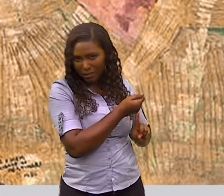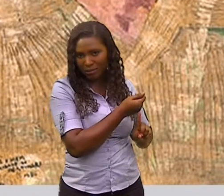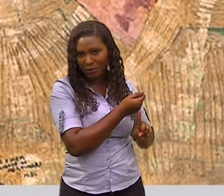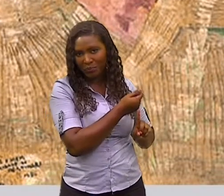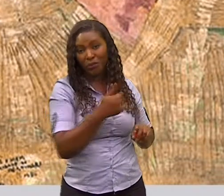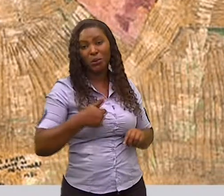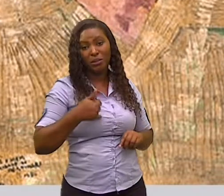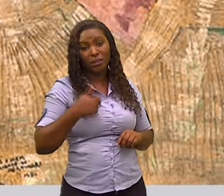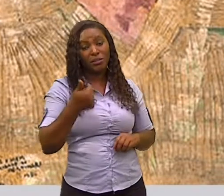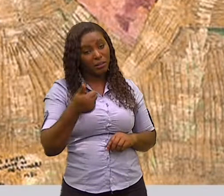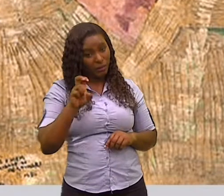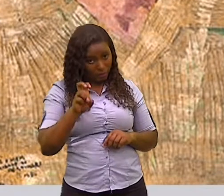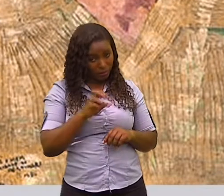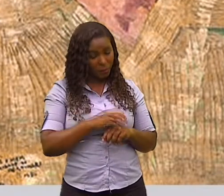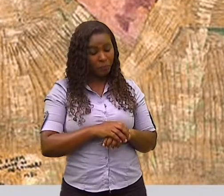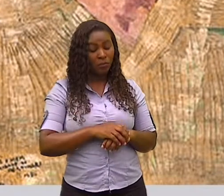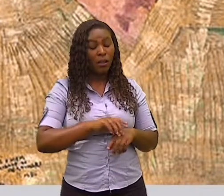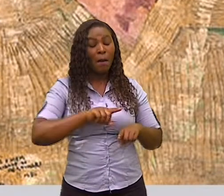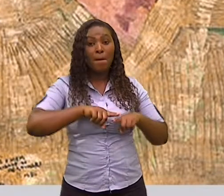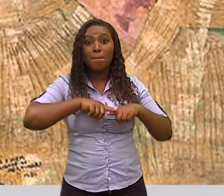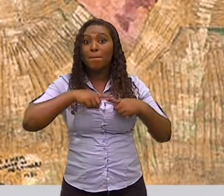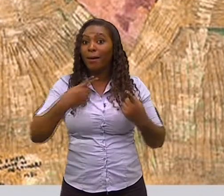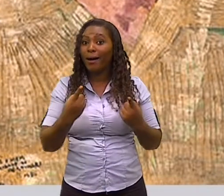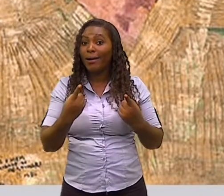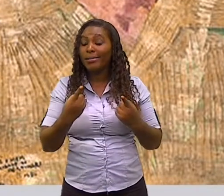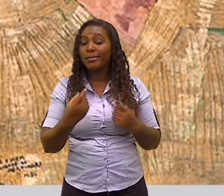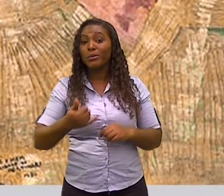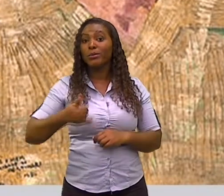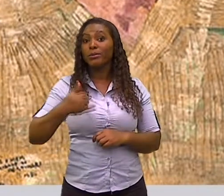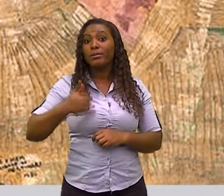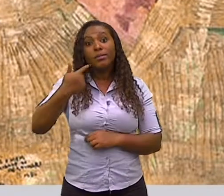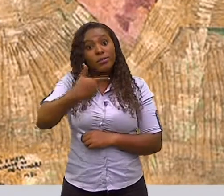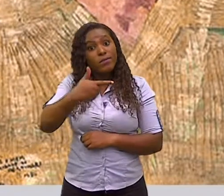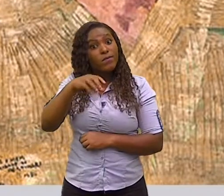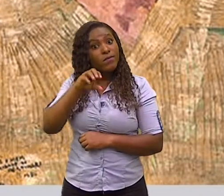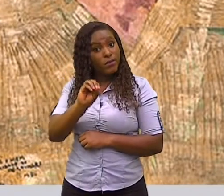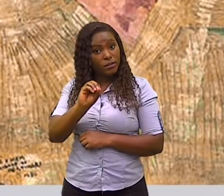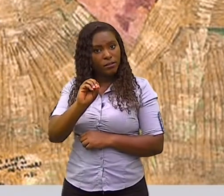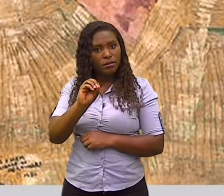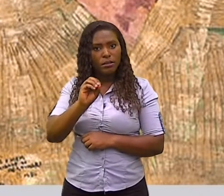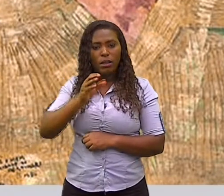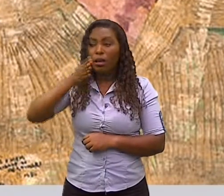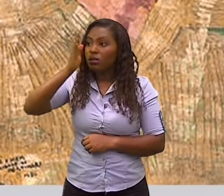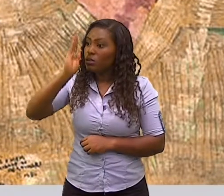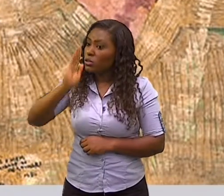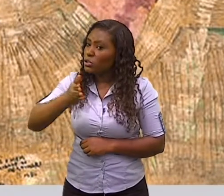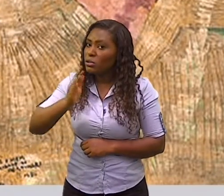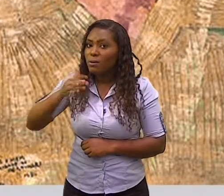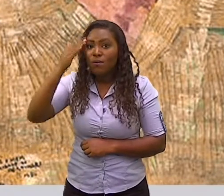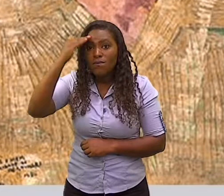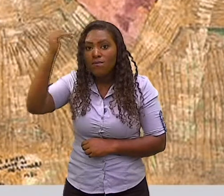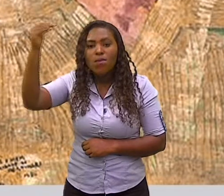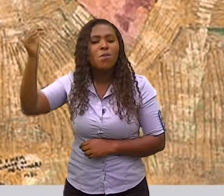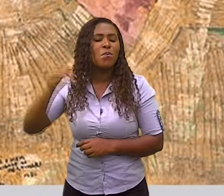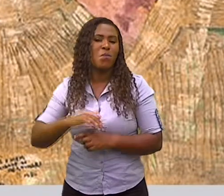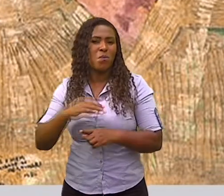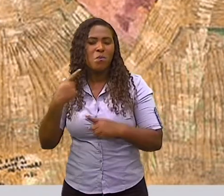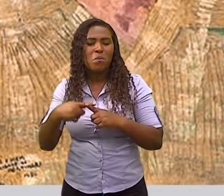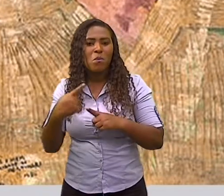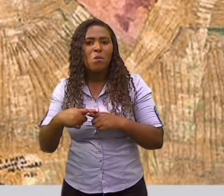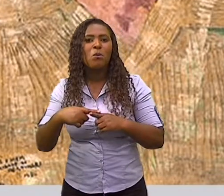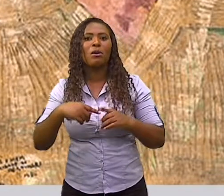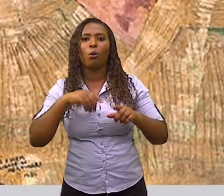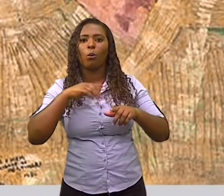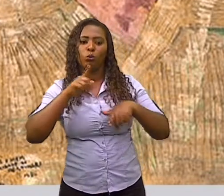anos ele já estava começando a ser reconhecido pelo seu trabalho